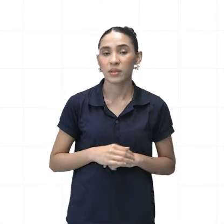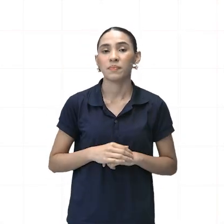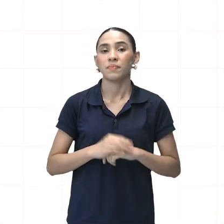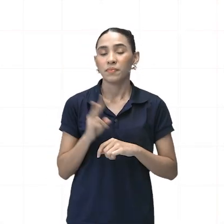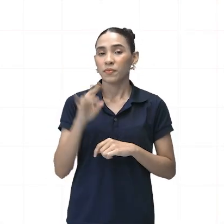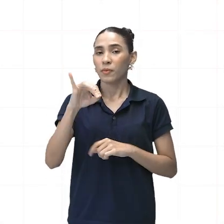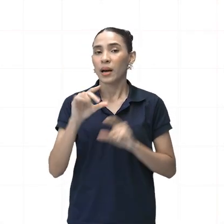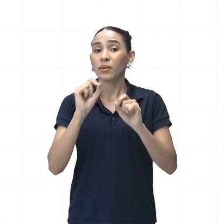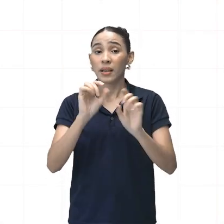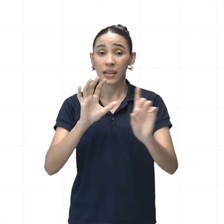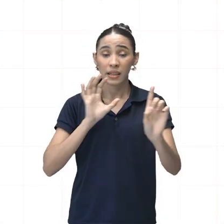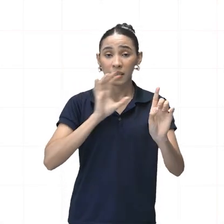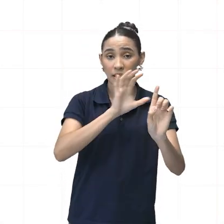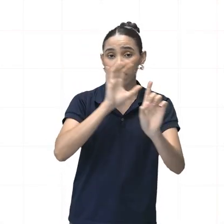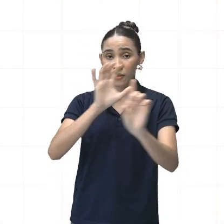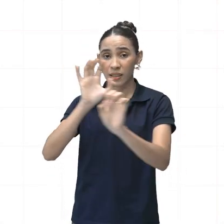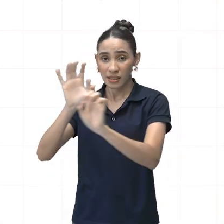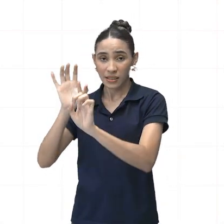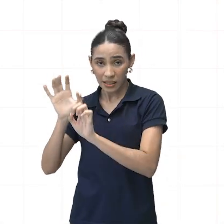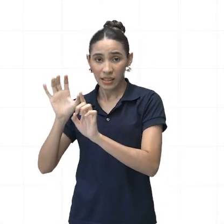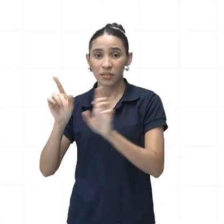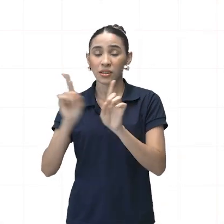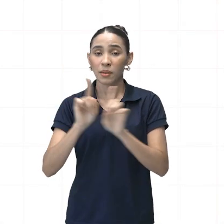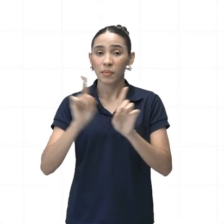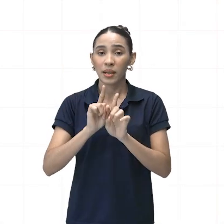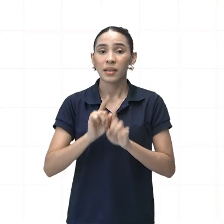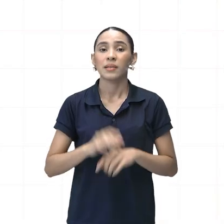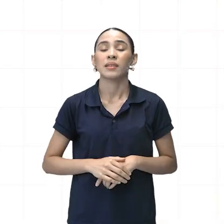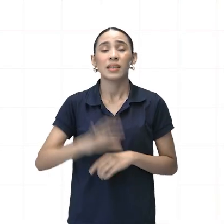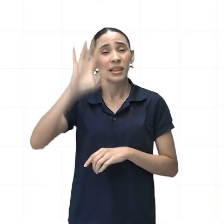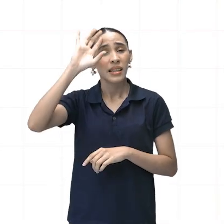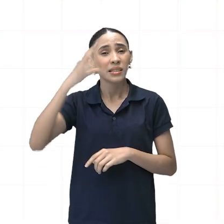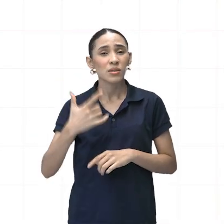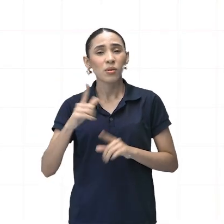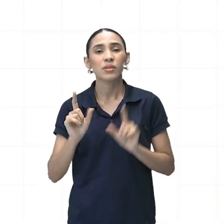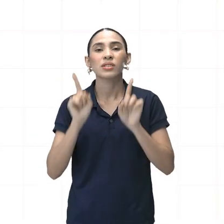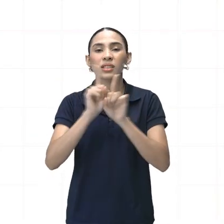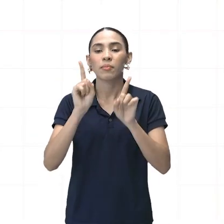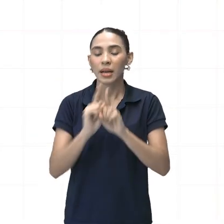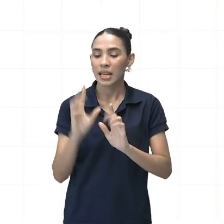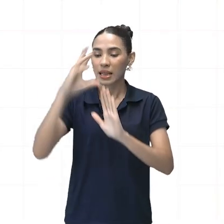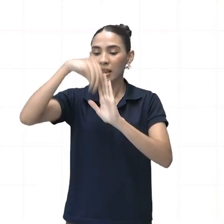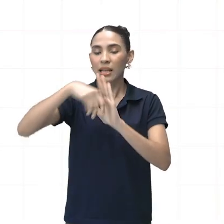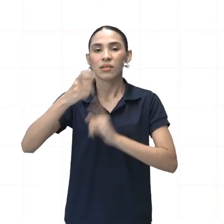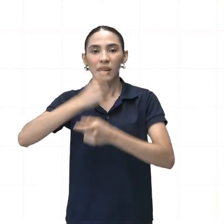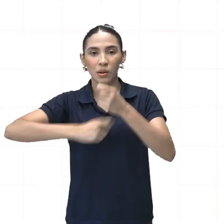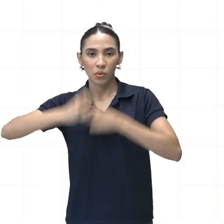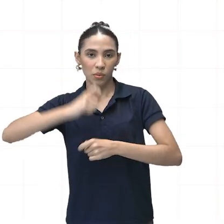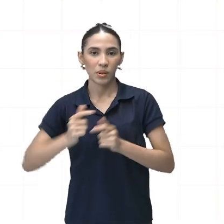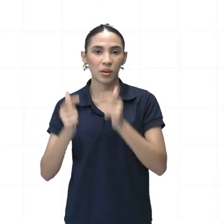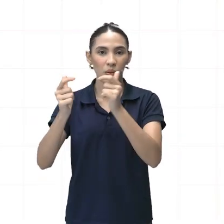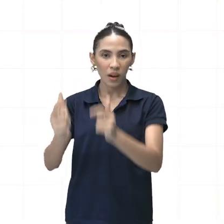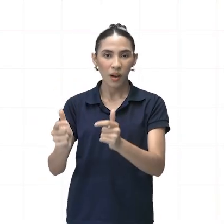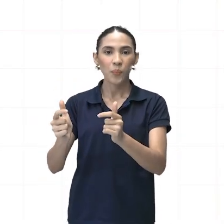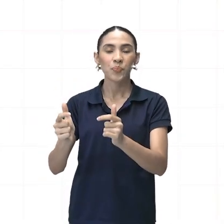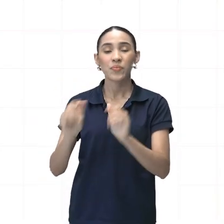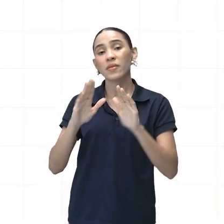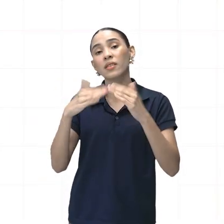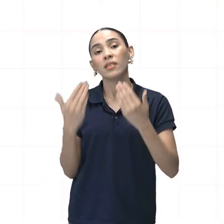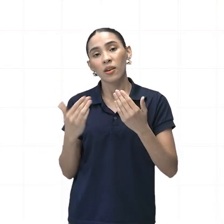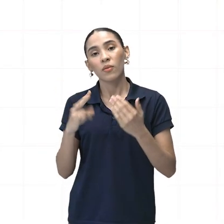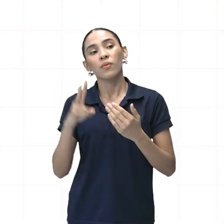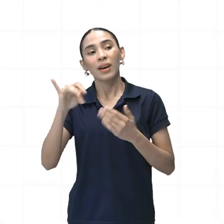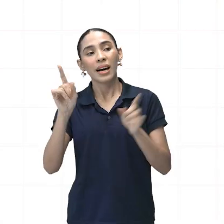vão estar influenciando decisivamente aí na economia daquele determinado local. Então,